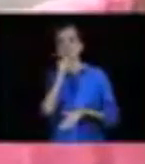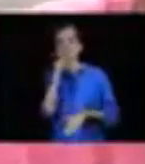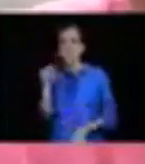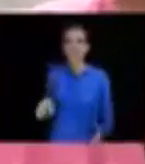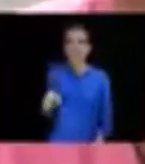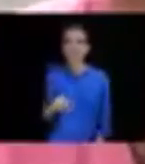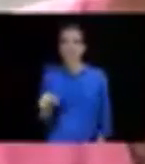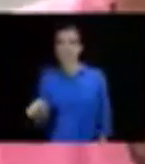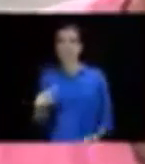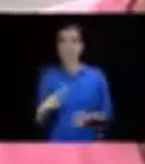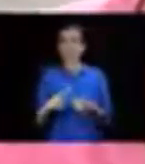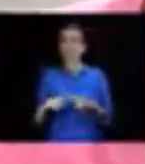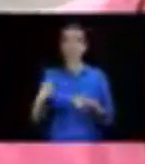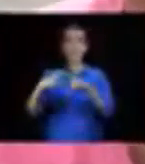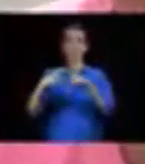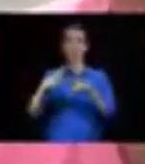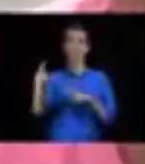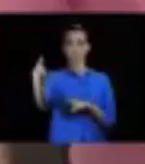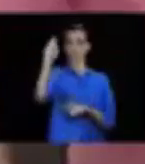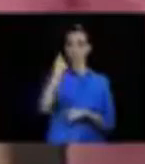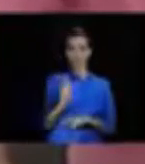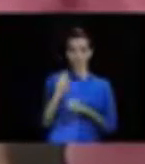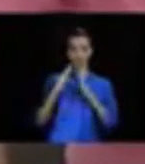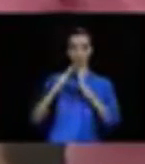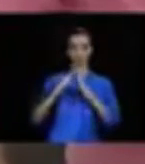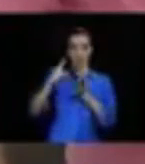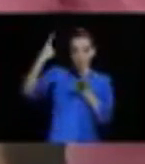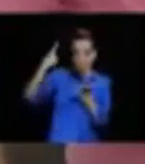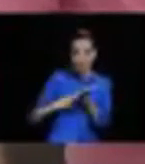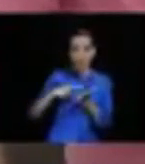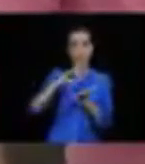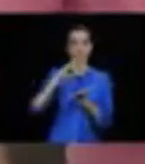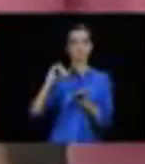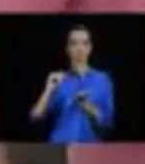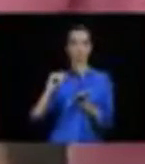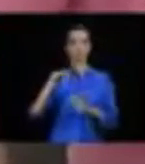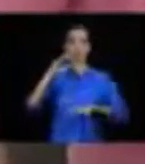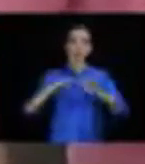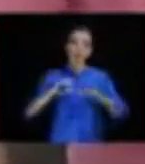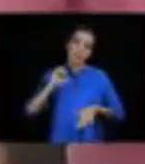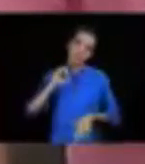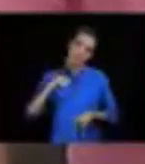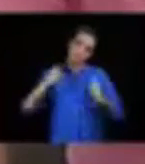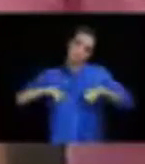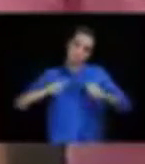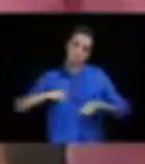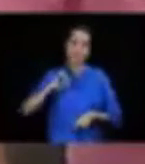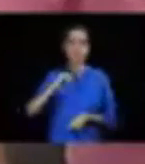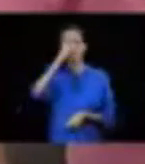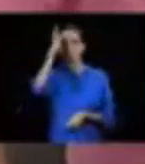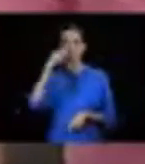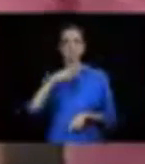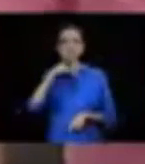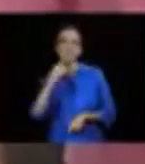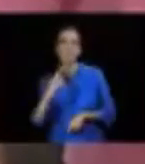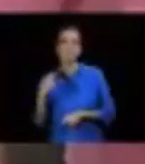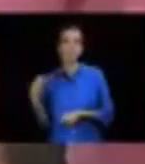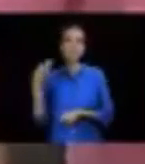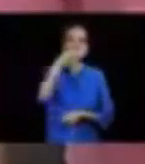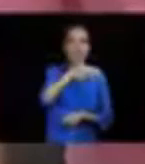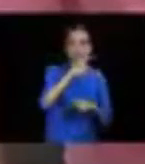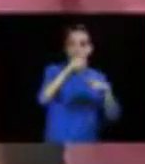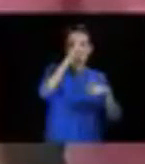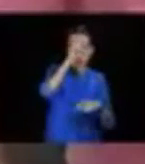de idade, porque eles vêm até a sua residência, marcam a consulta, às vezes, quando é necessário, quando a pessoa não pode se